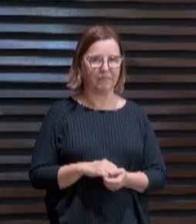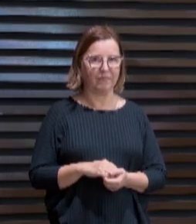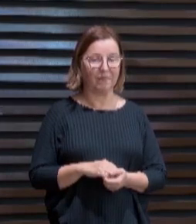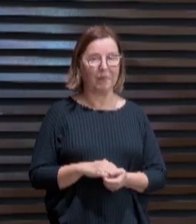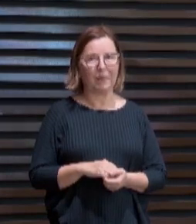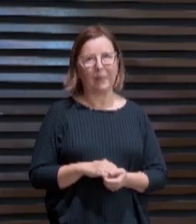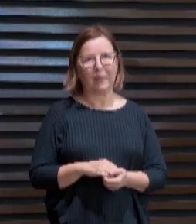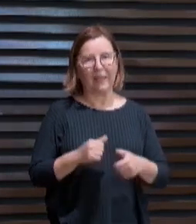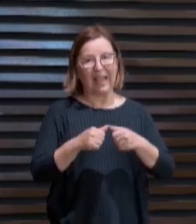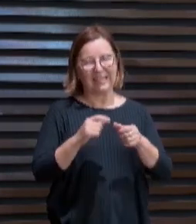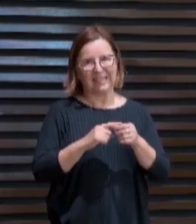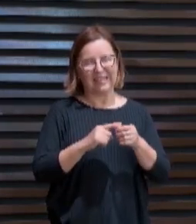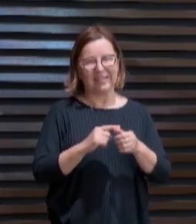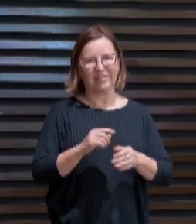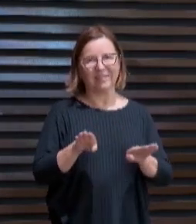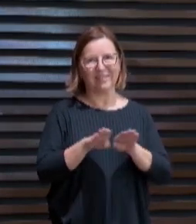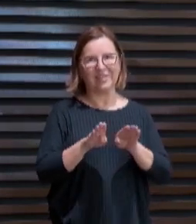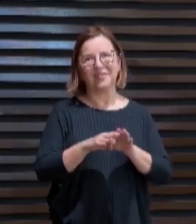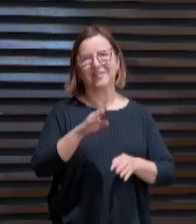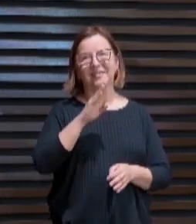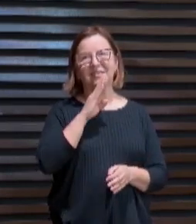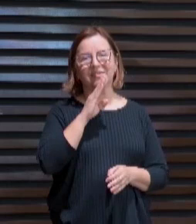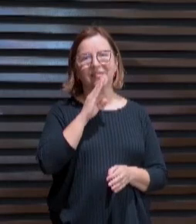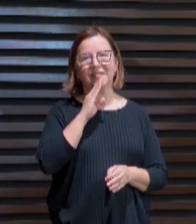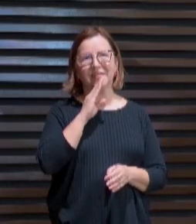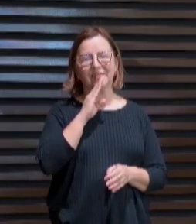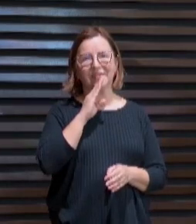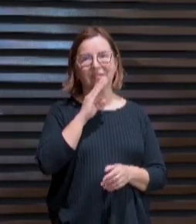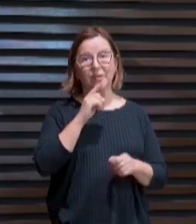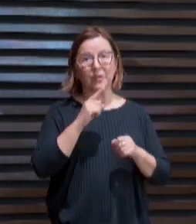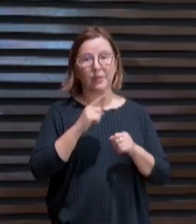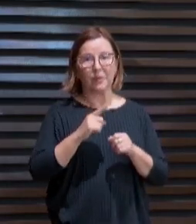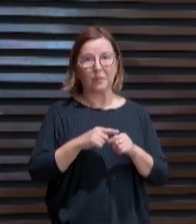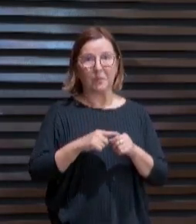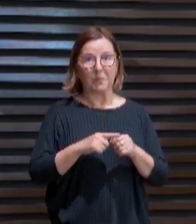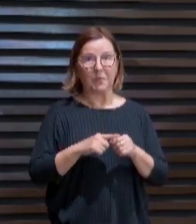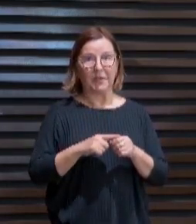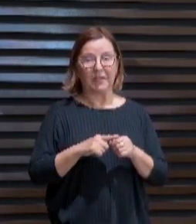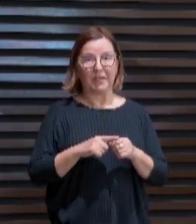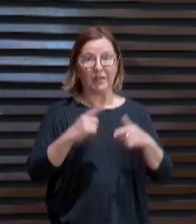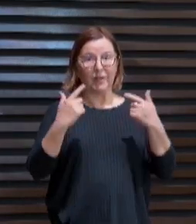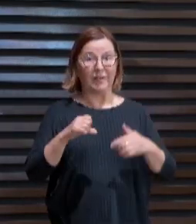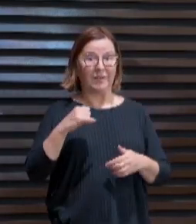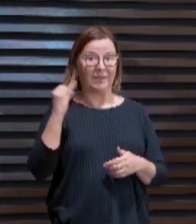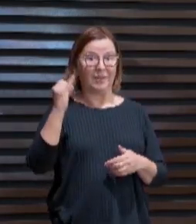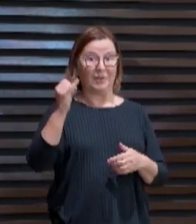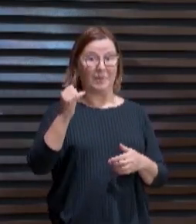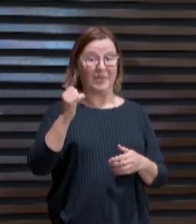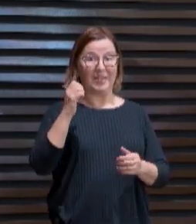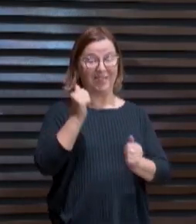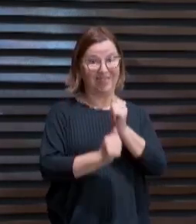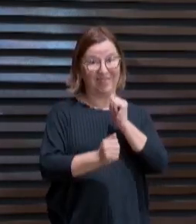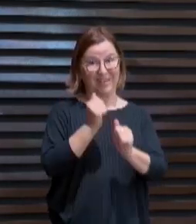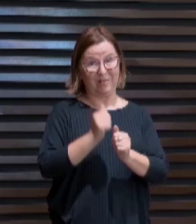Esmirna também era conhecida por ser um centro esportivo famoso, onde os vencedores das competições